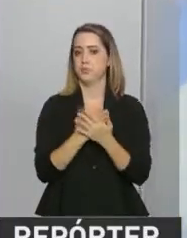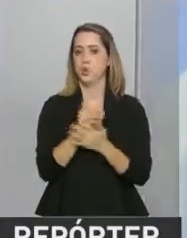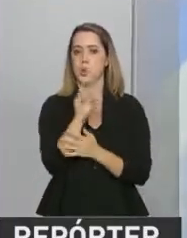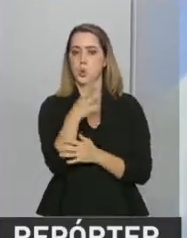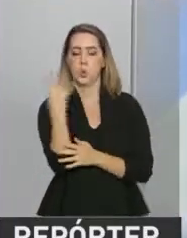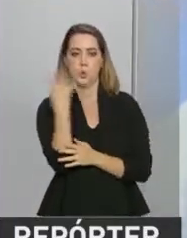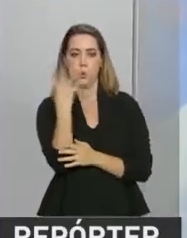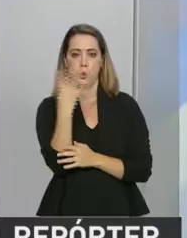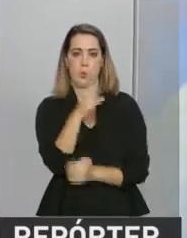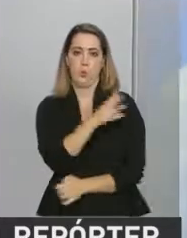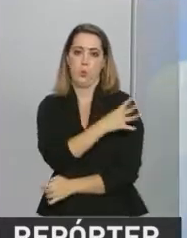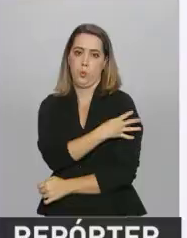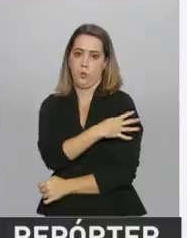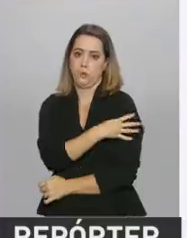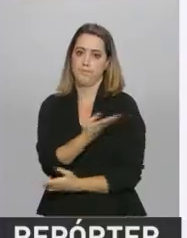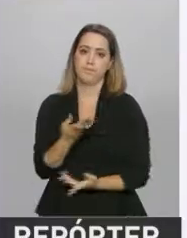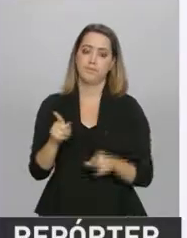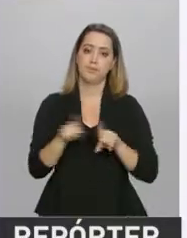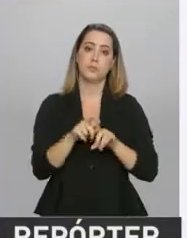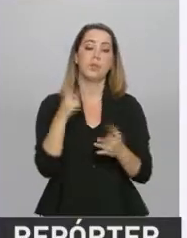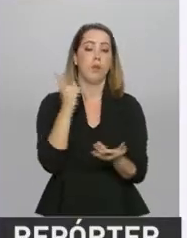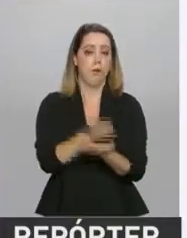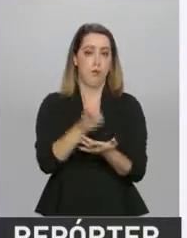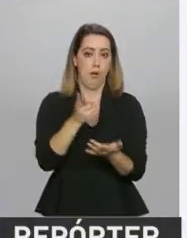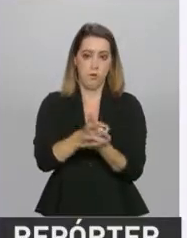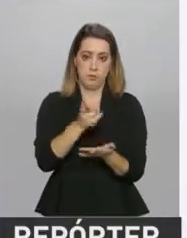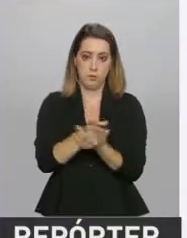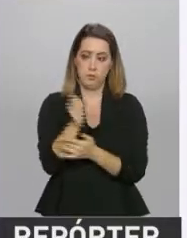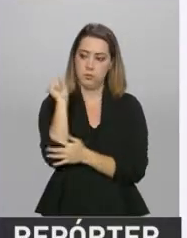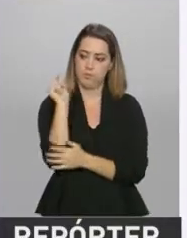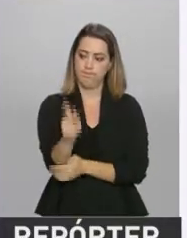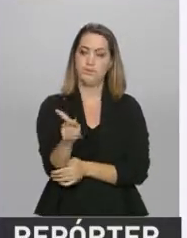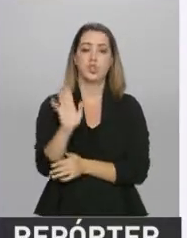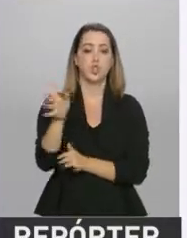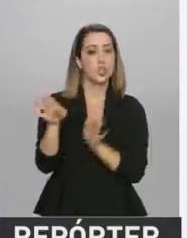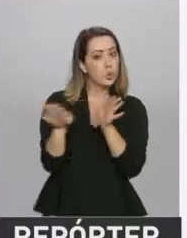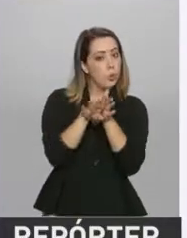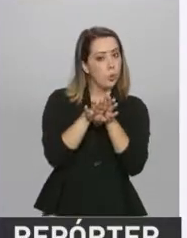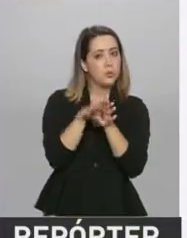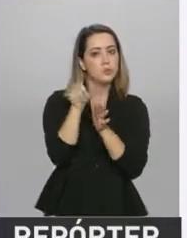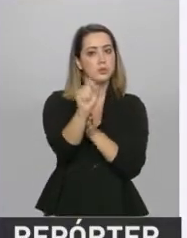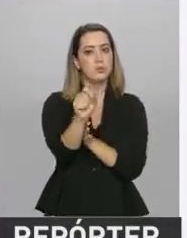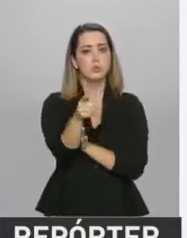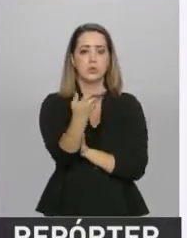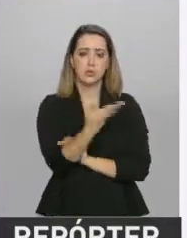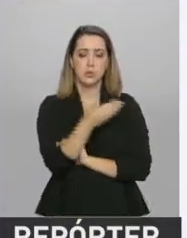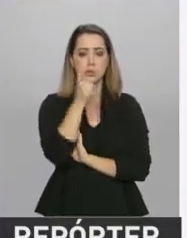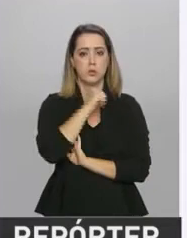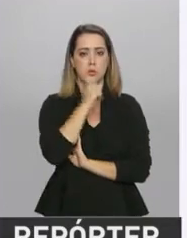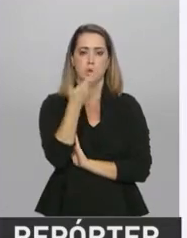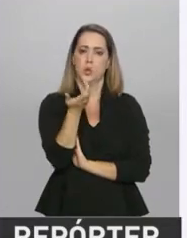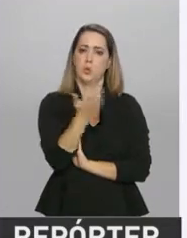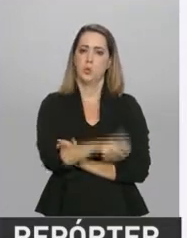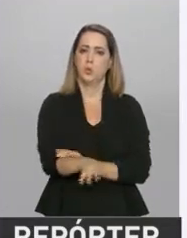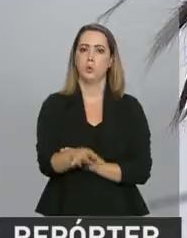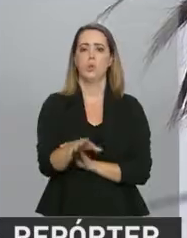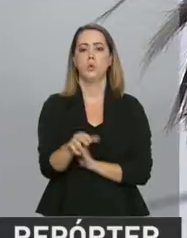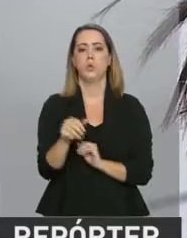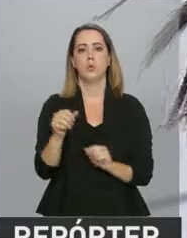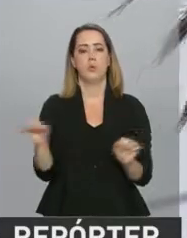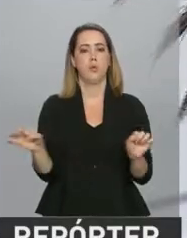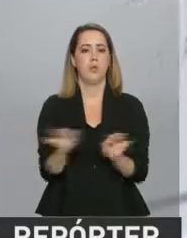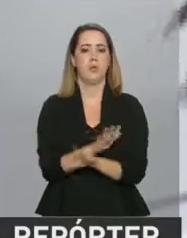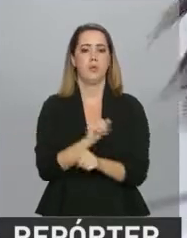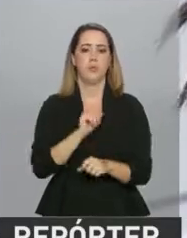4ª série do 1º grau mesmo com a aposentadoria batendo à porta maria messias não quer parar de trabalhar que